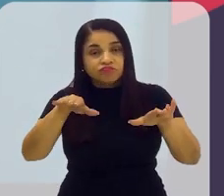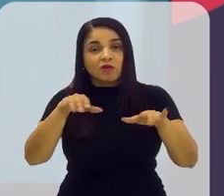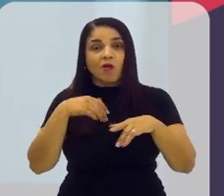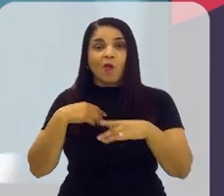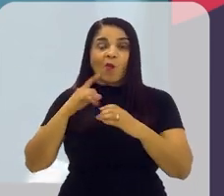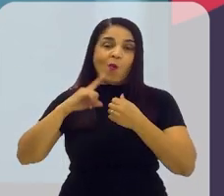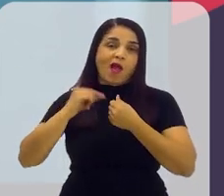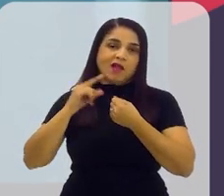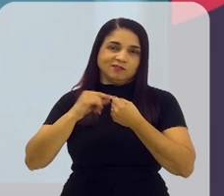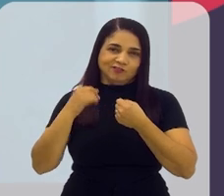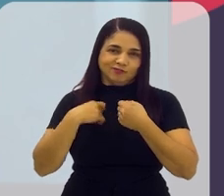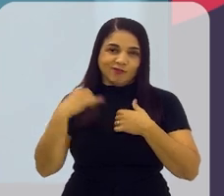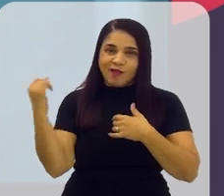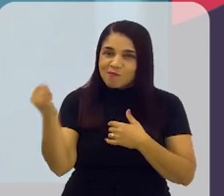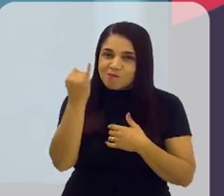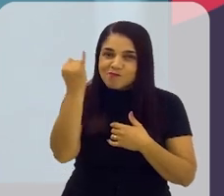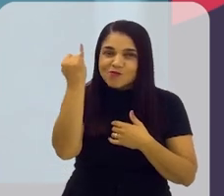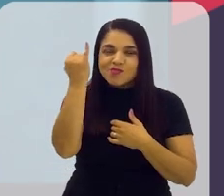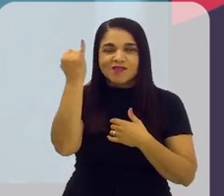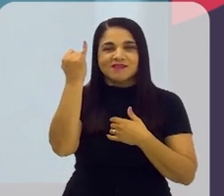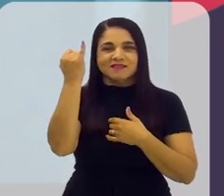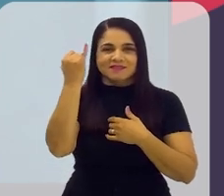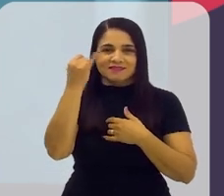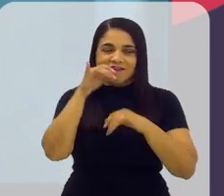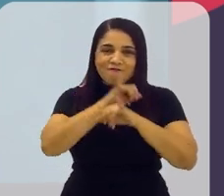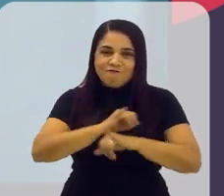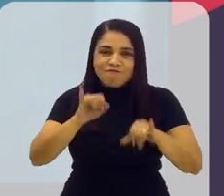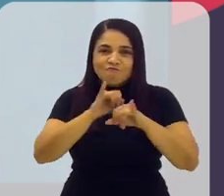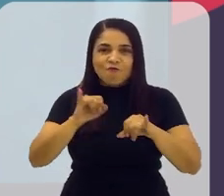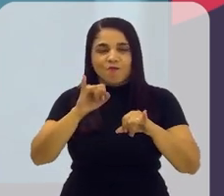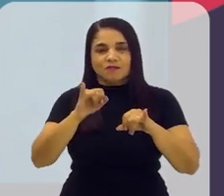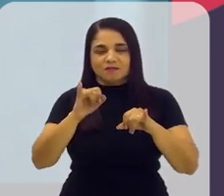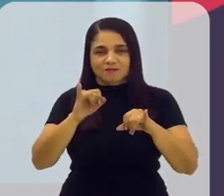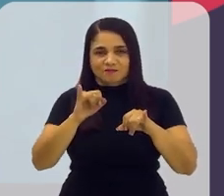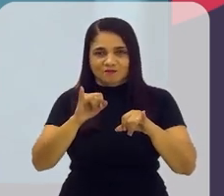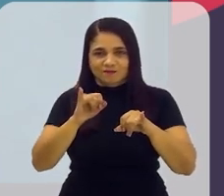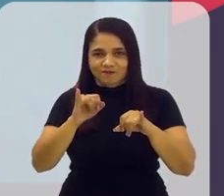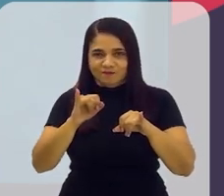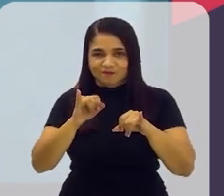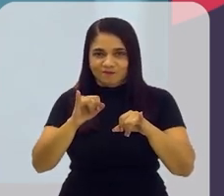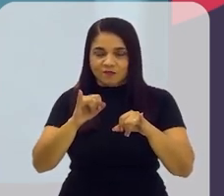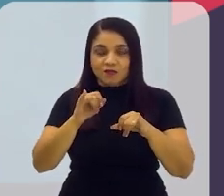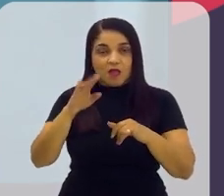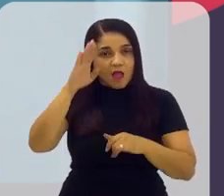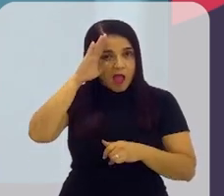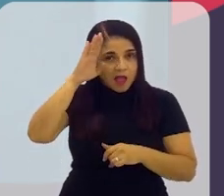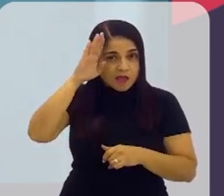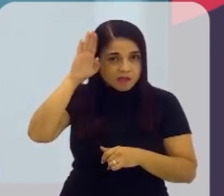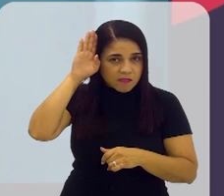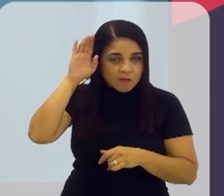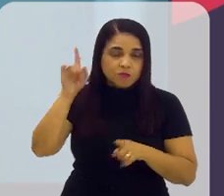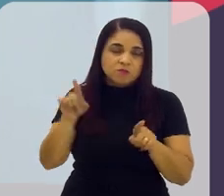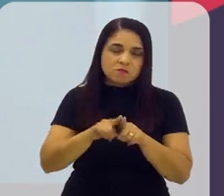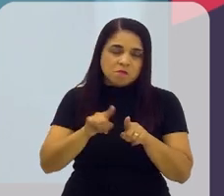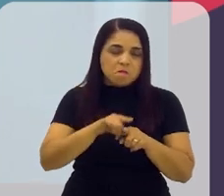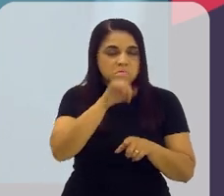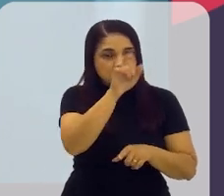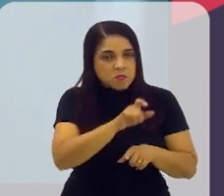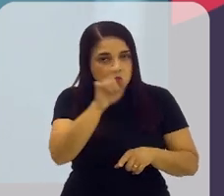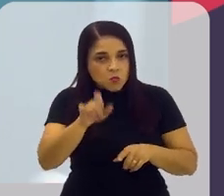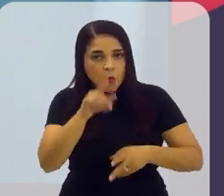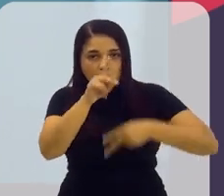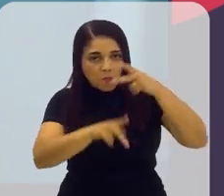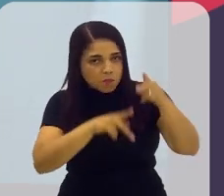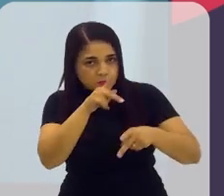isso reforça até a importância da gente tornar público esse tipo de informação. Não só para o meio acadêmico, mas para